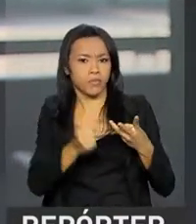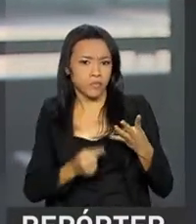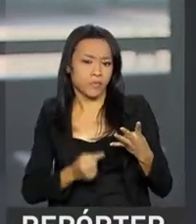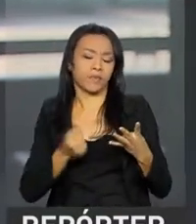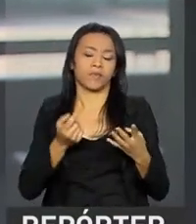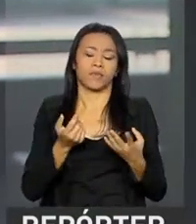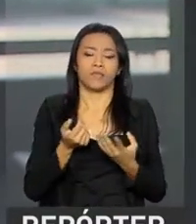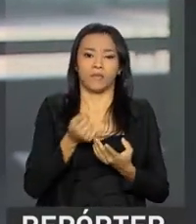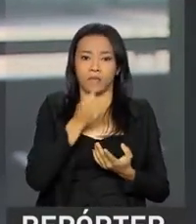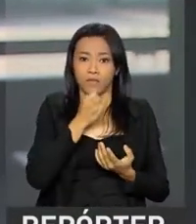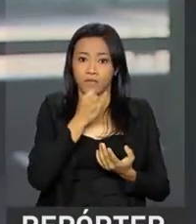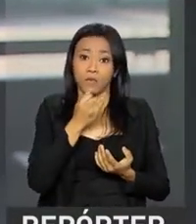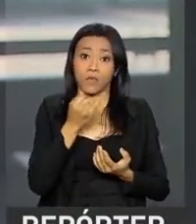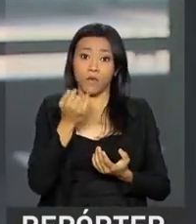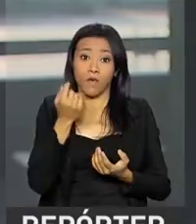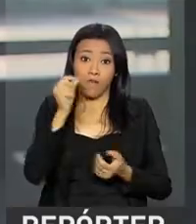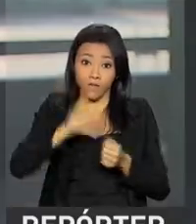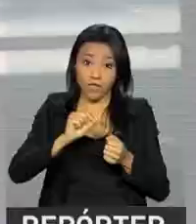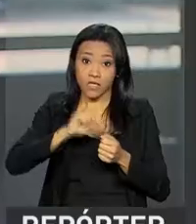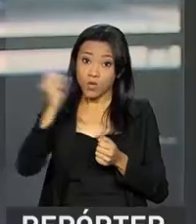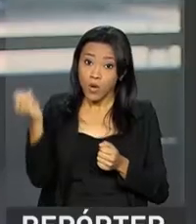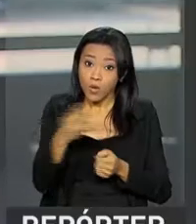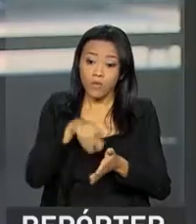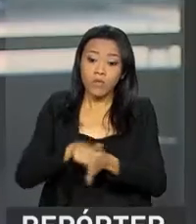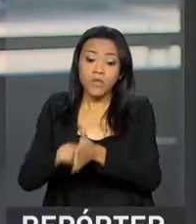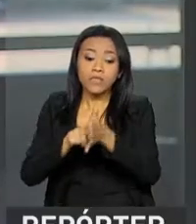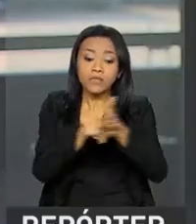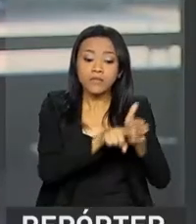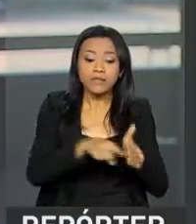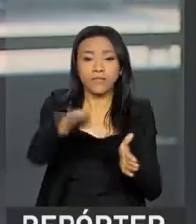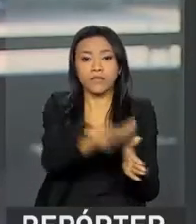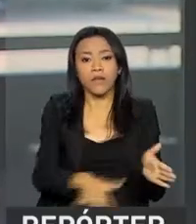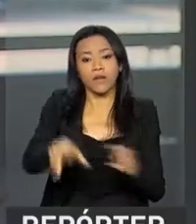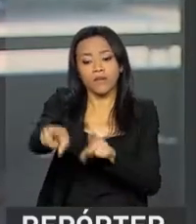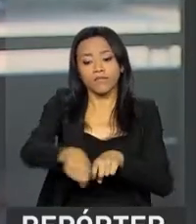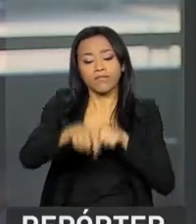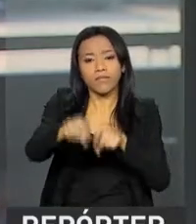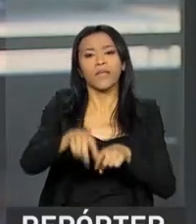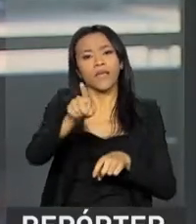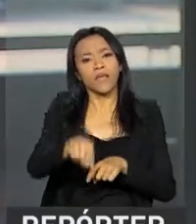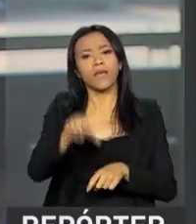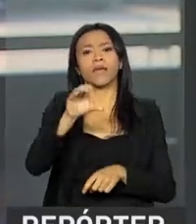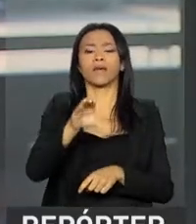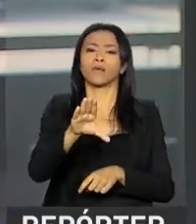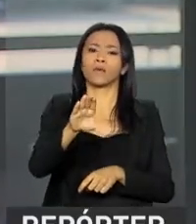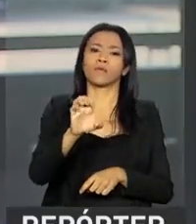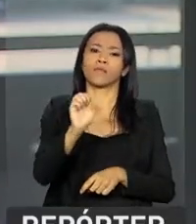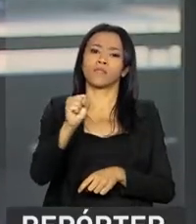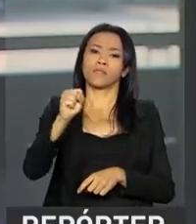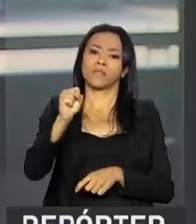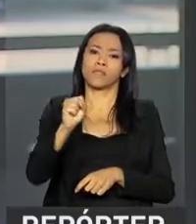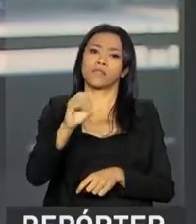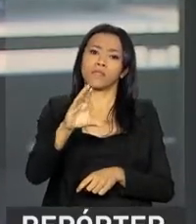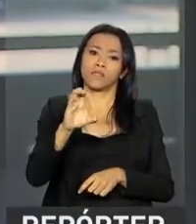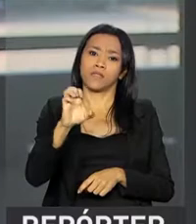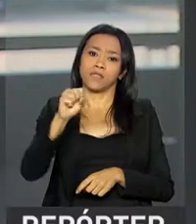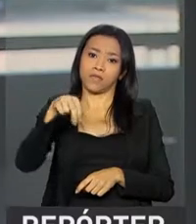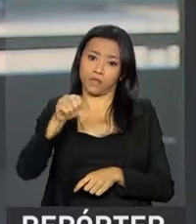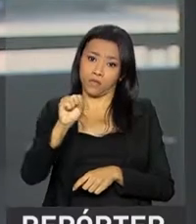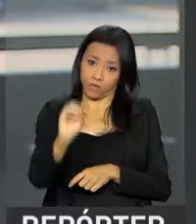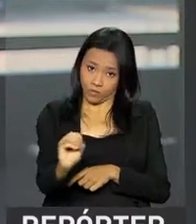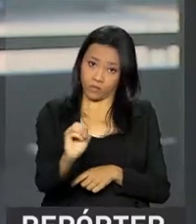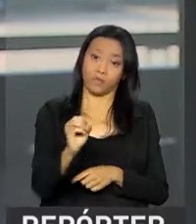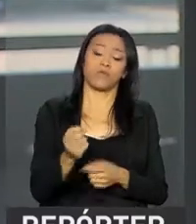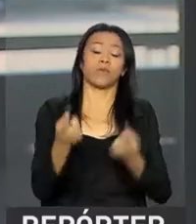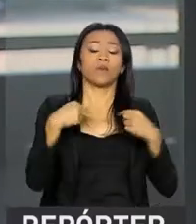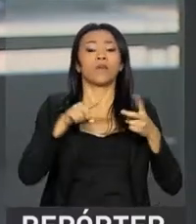de fazer um novo censo agropecuário, né? Também a questão de um novo seguro rural, a ampliação desse seguro rural,